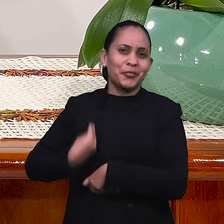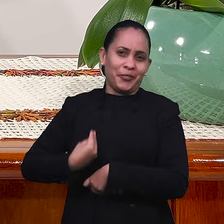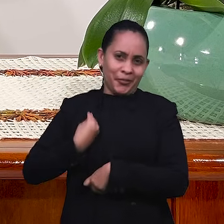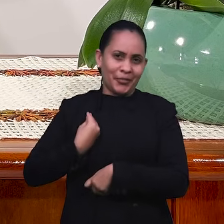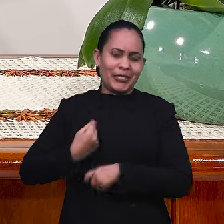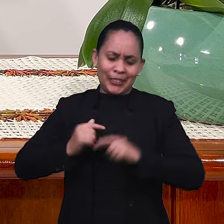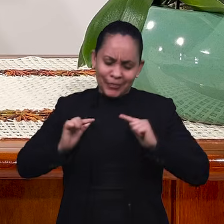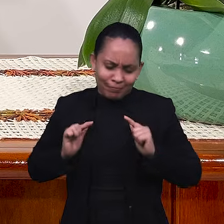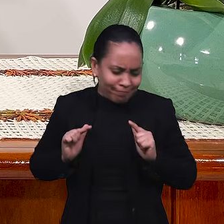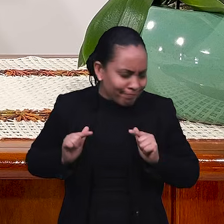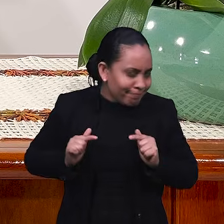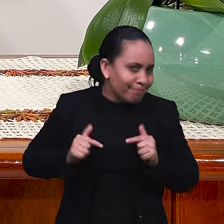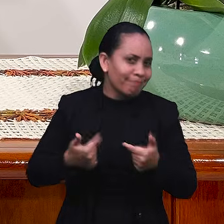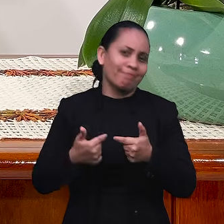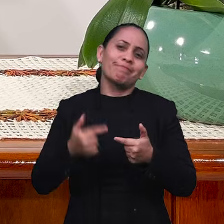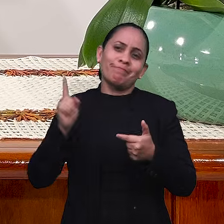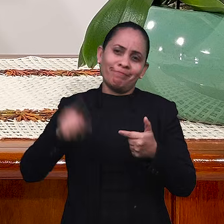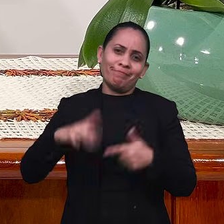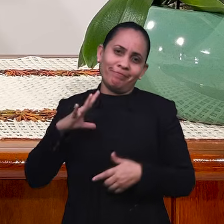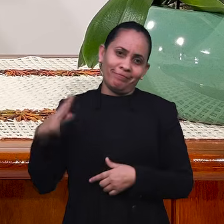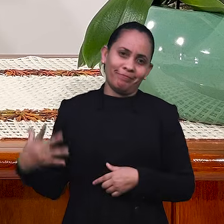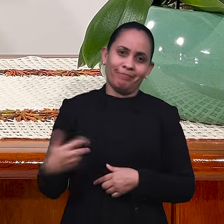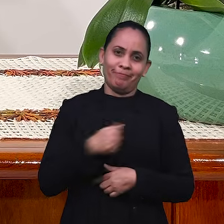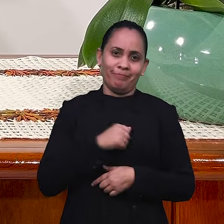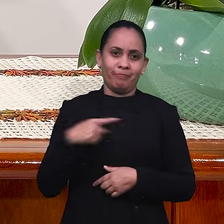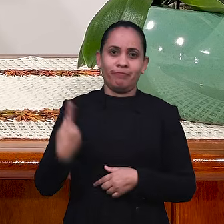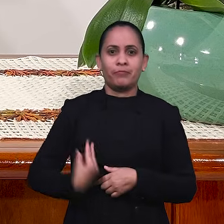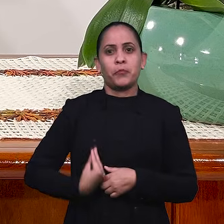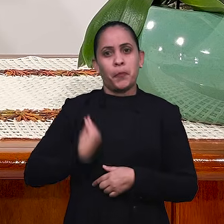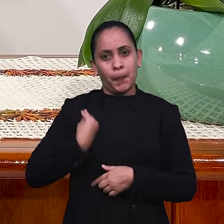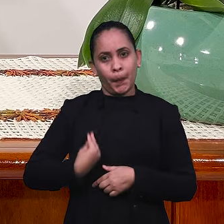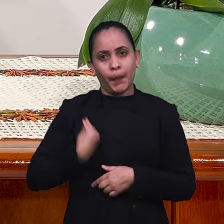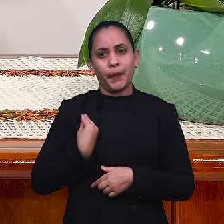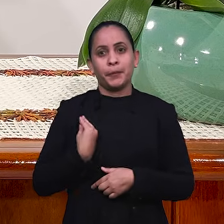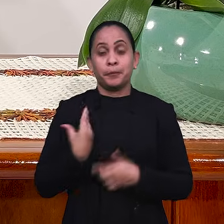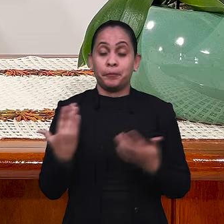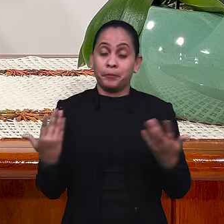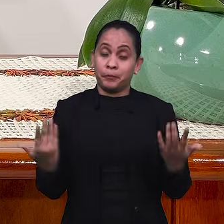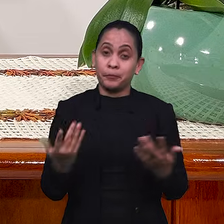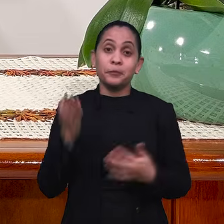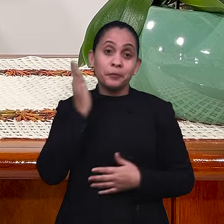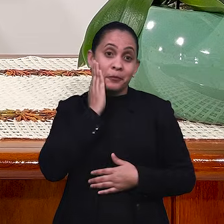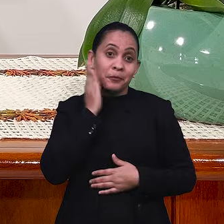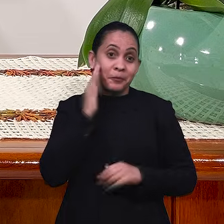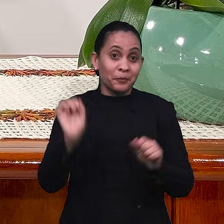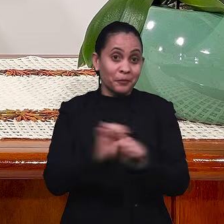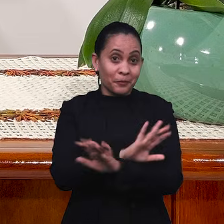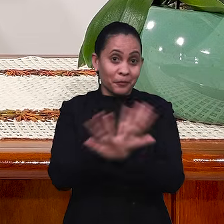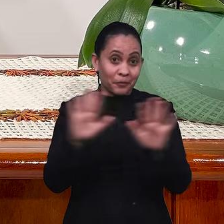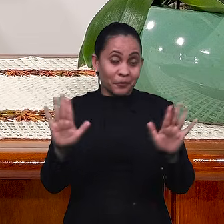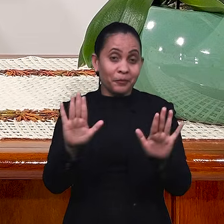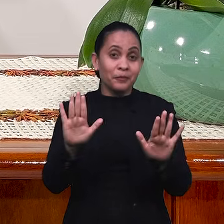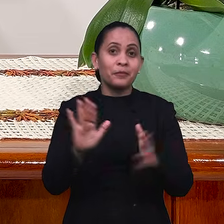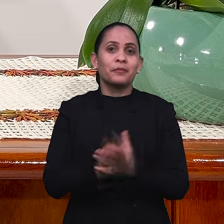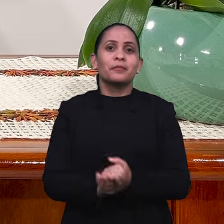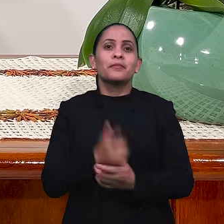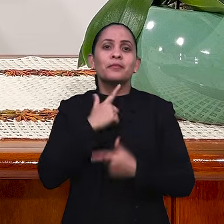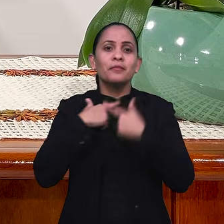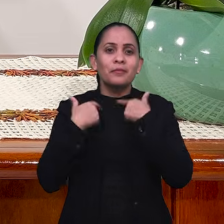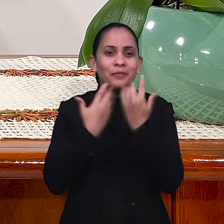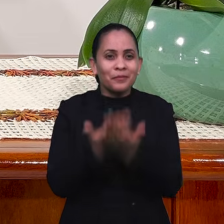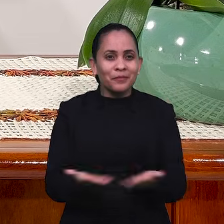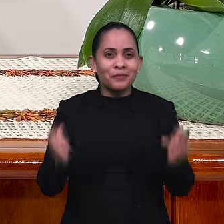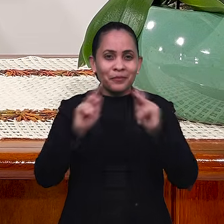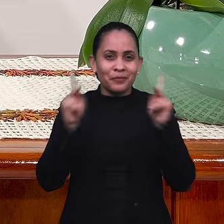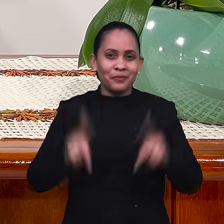plena, e a salvação se complete em cada um de nós. Fica o esclarecimento para os irmãos, desejo a todos